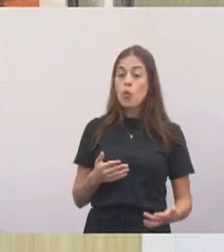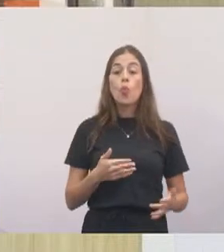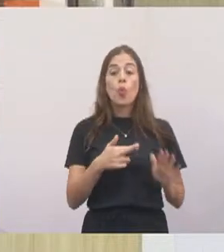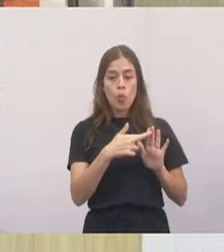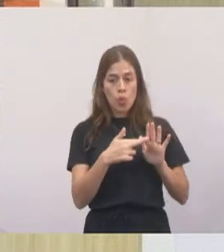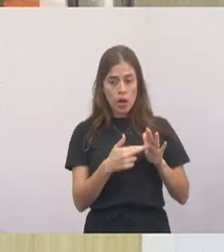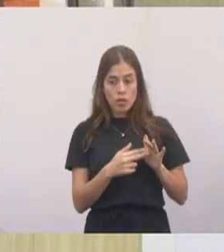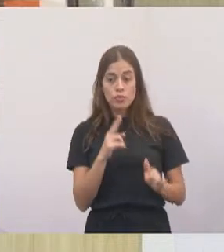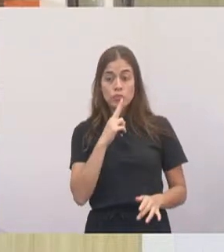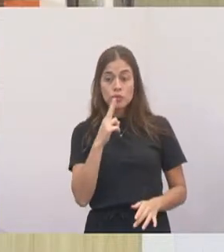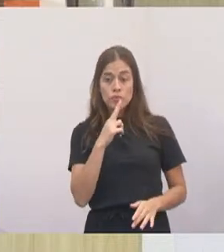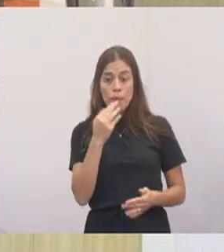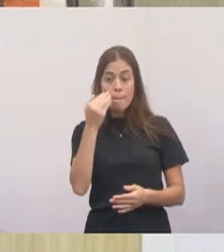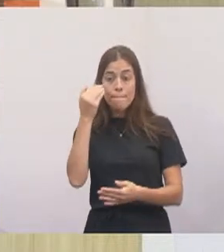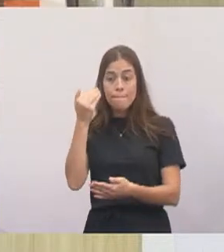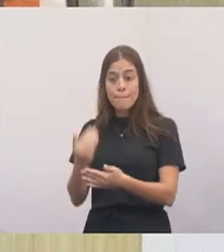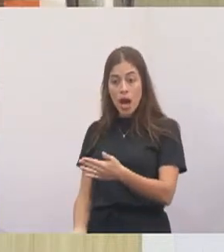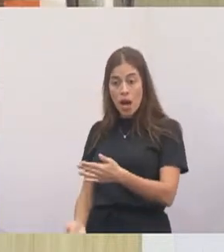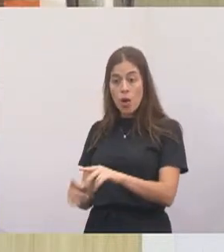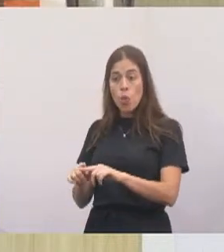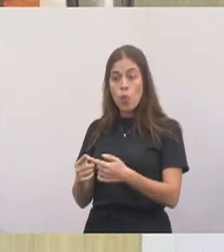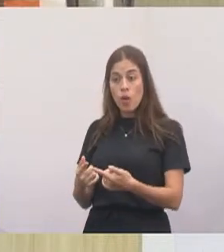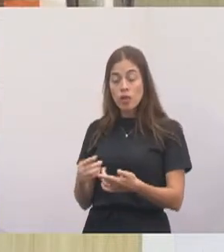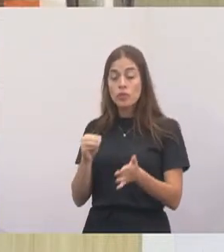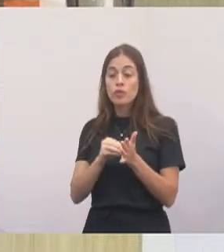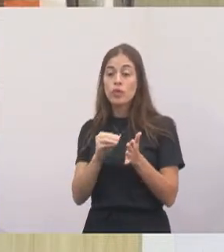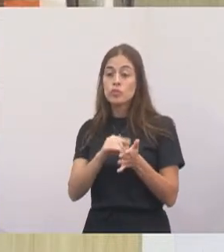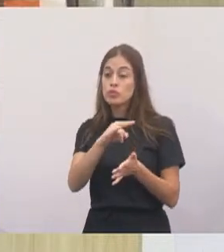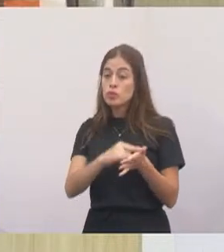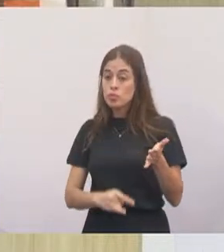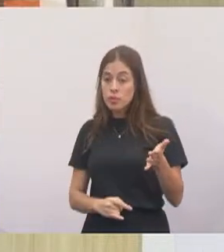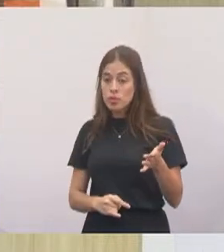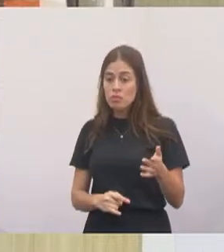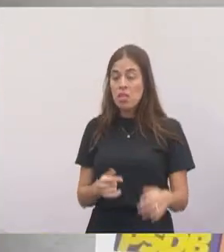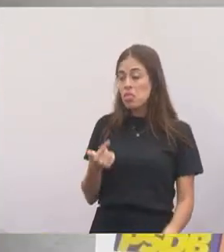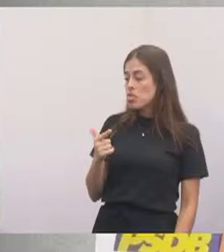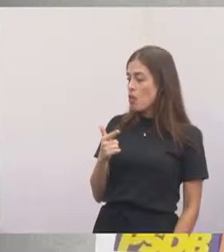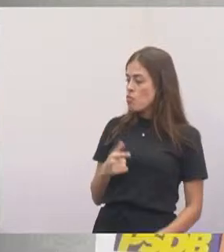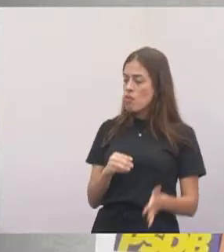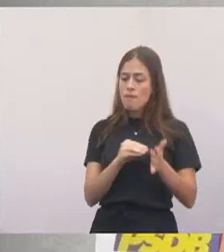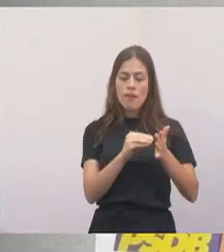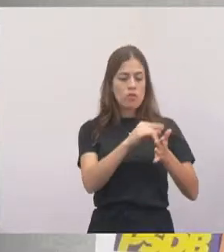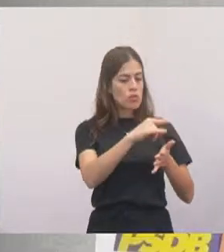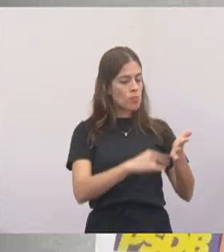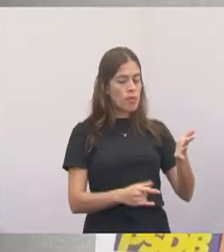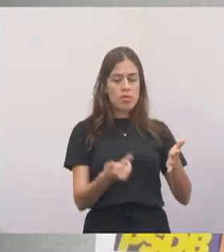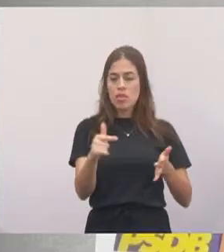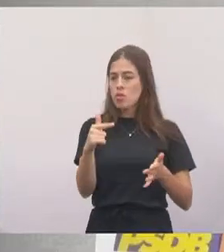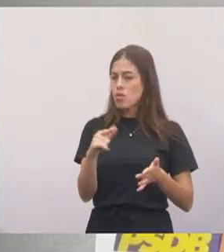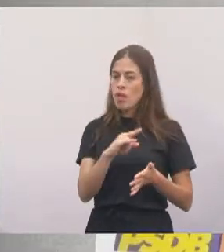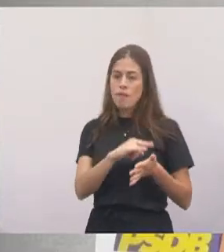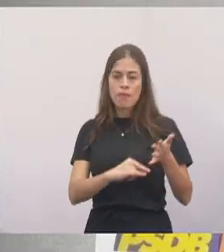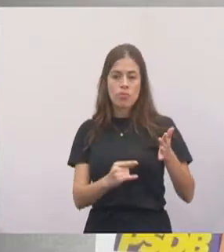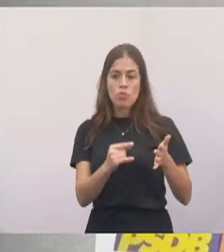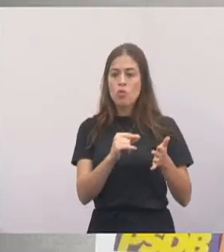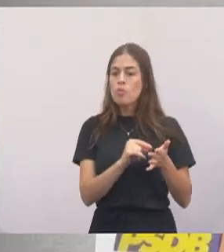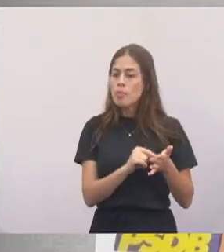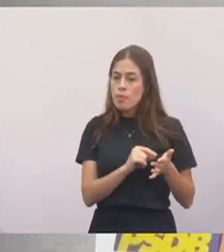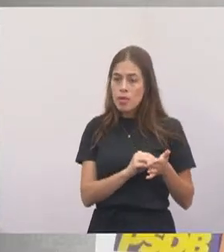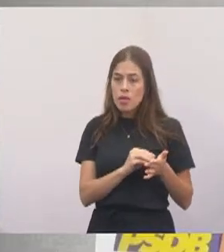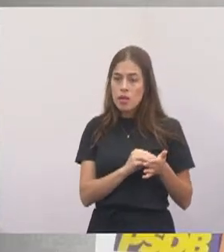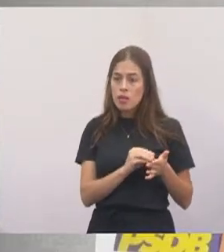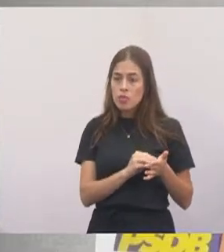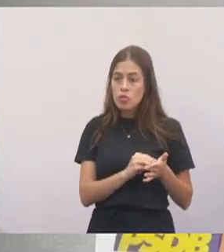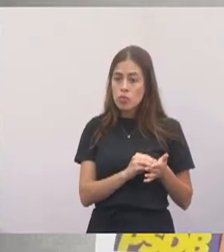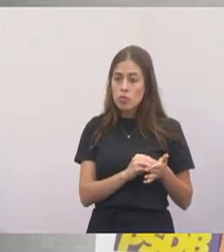foi prejudicado quando houve uma falta de documento. Não tem falta de documento. Não tem falta de documento. O documento